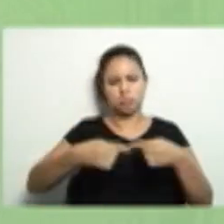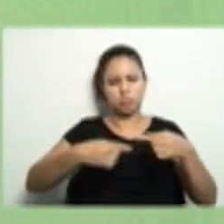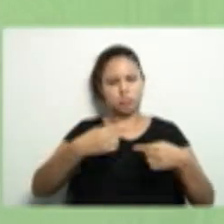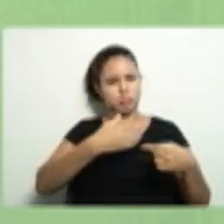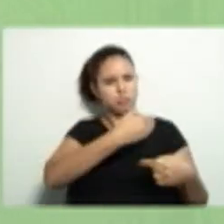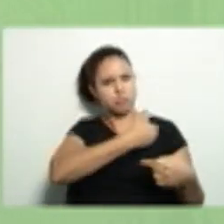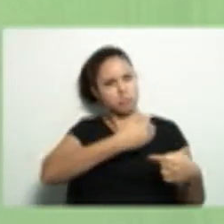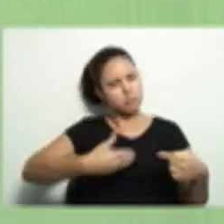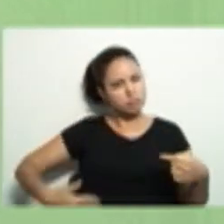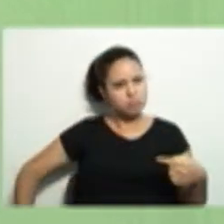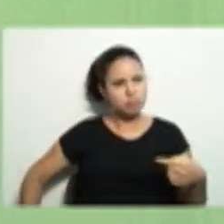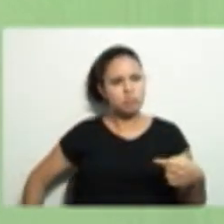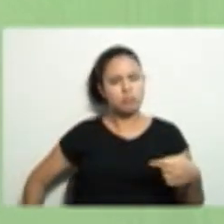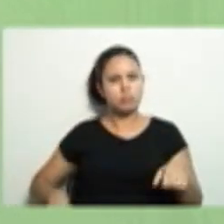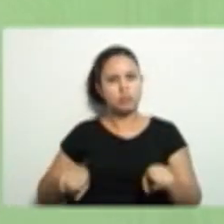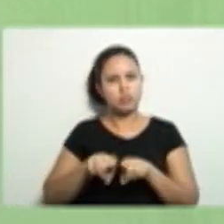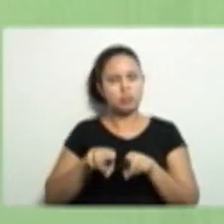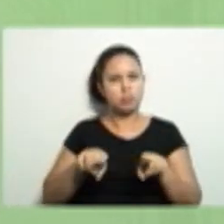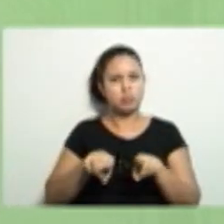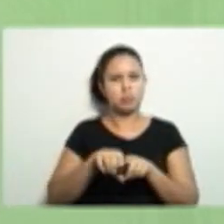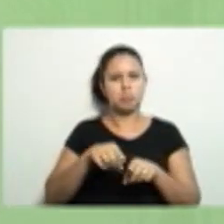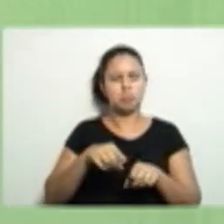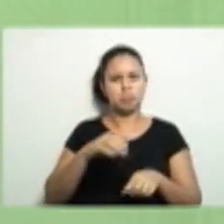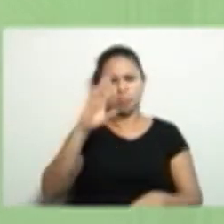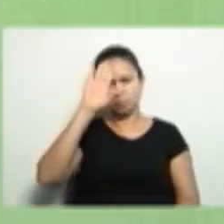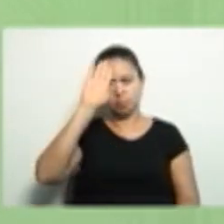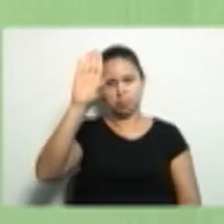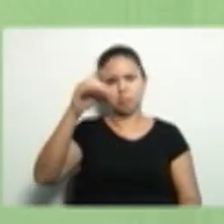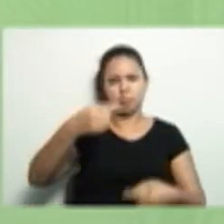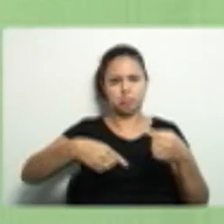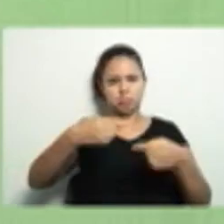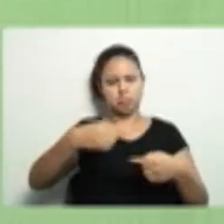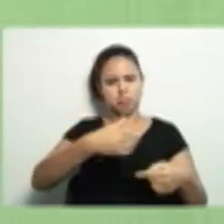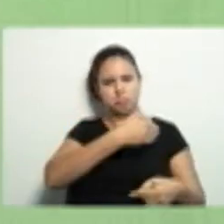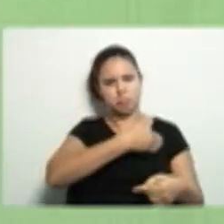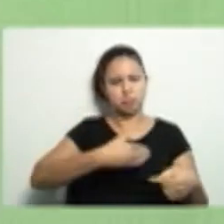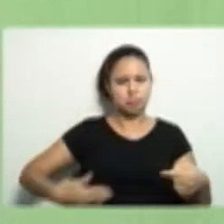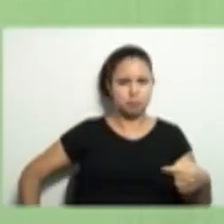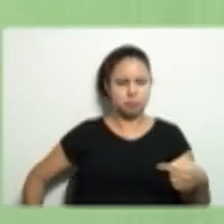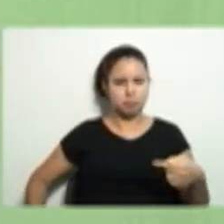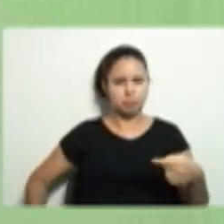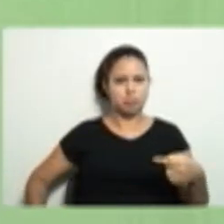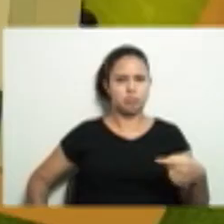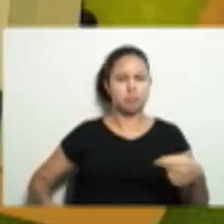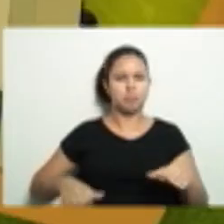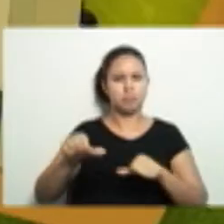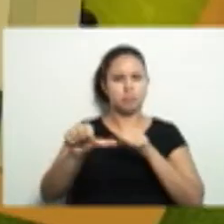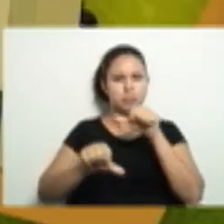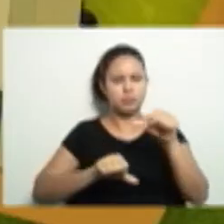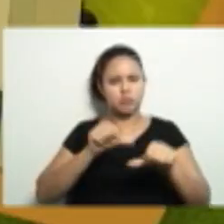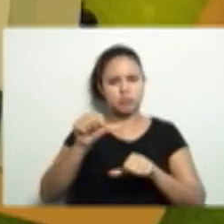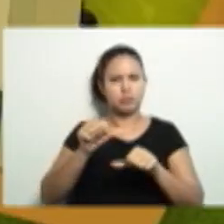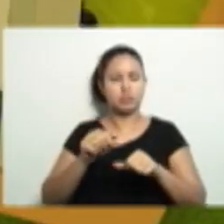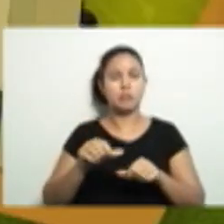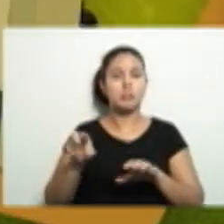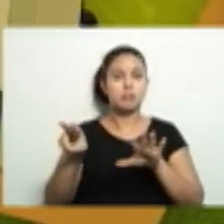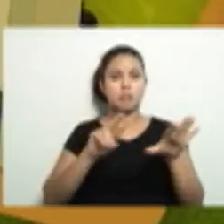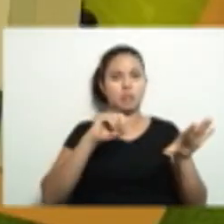conhecer as principais políticas públicas de desenvolvimento econômico regional para Rondônia. Semana que